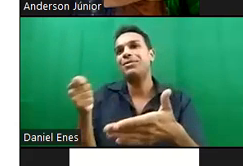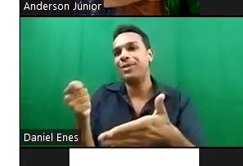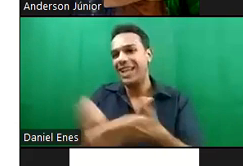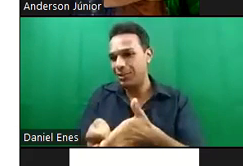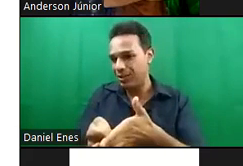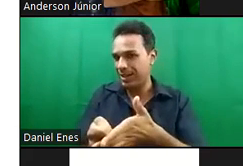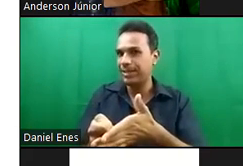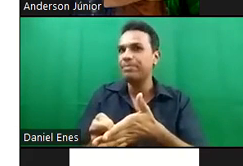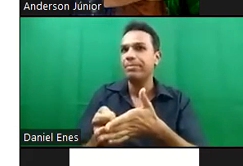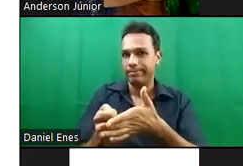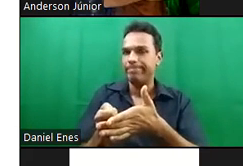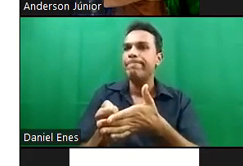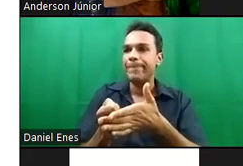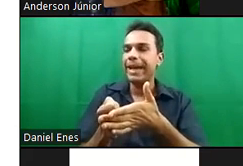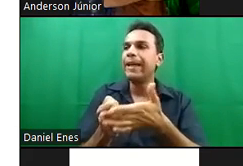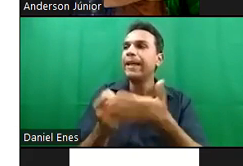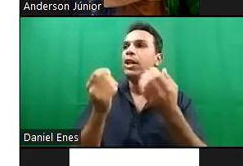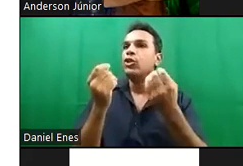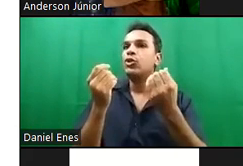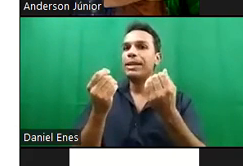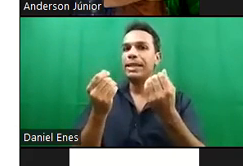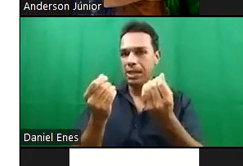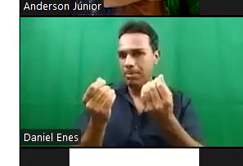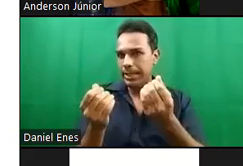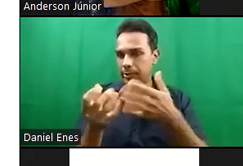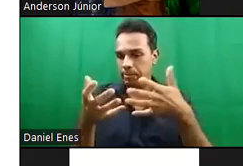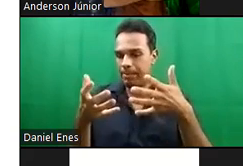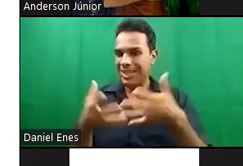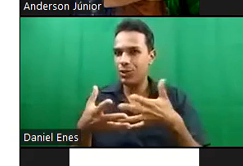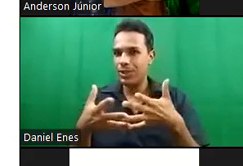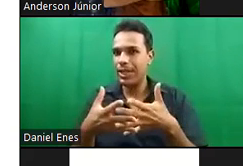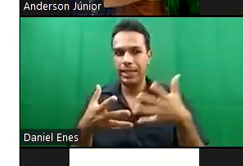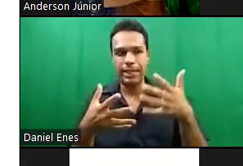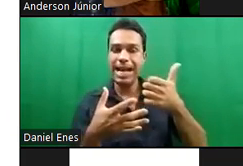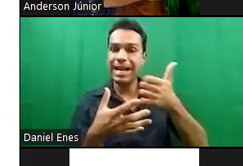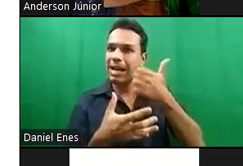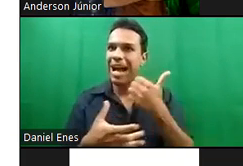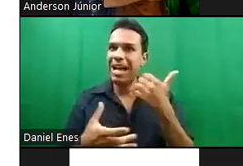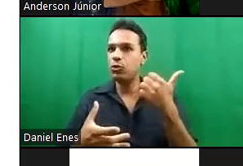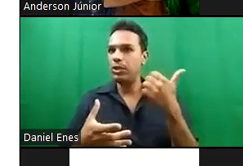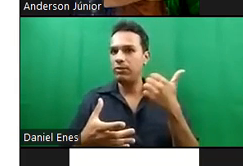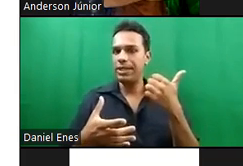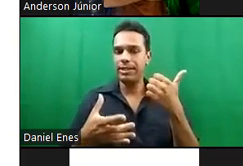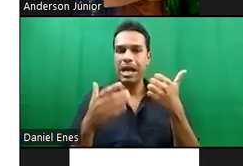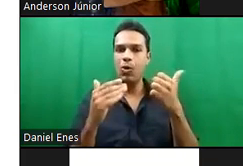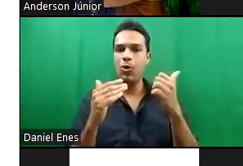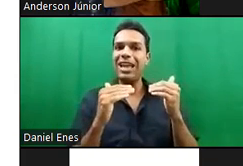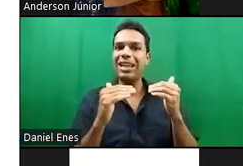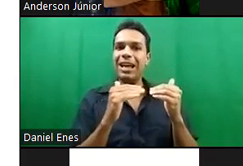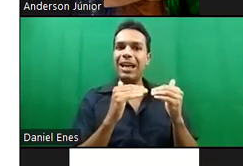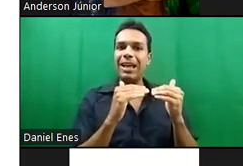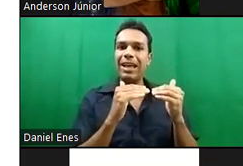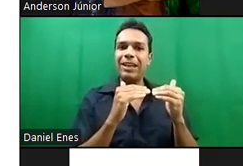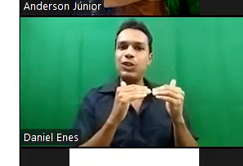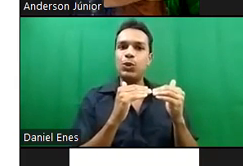mas tem fonética, né? Só que lembra que eu mencionei que a gramática universal